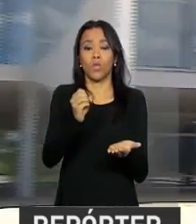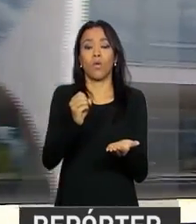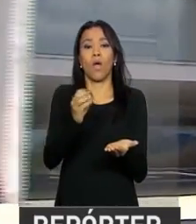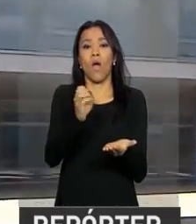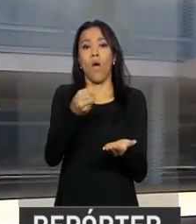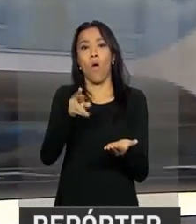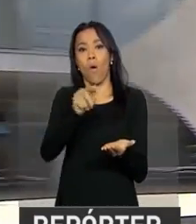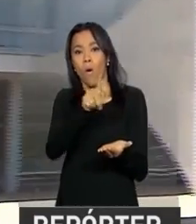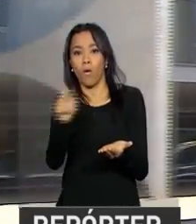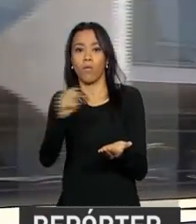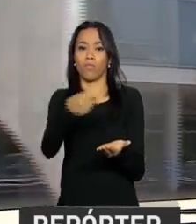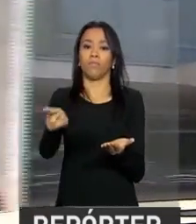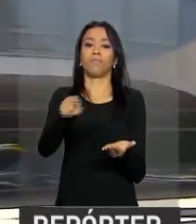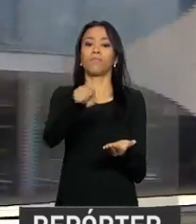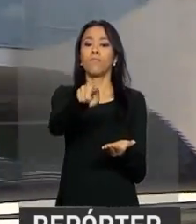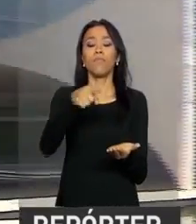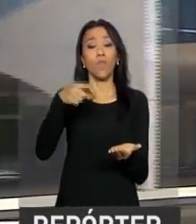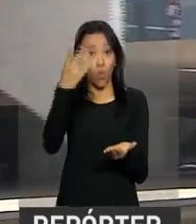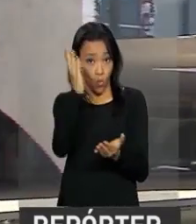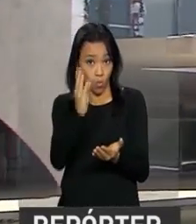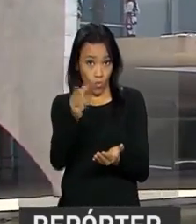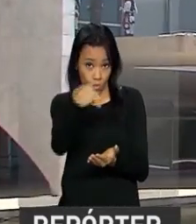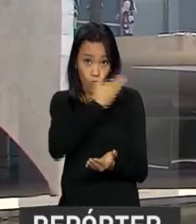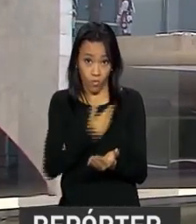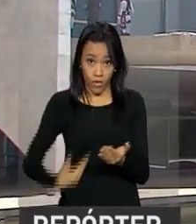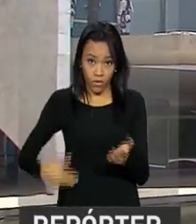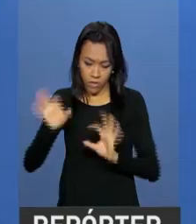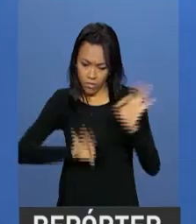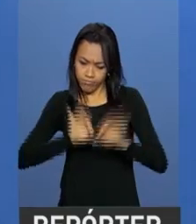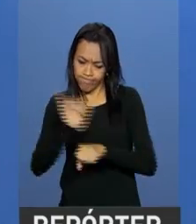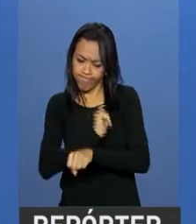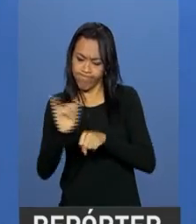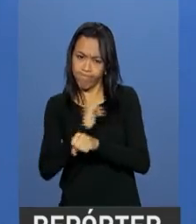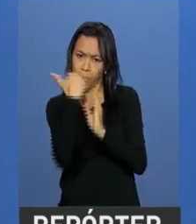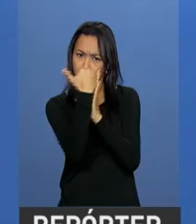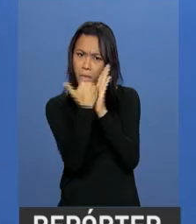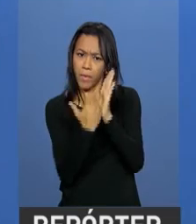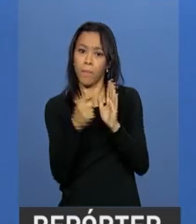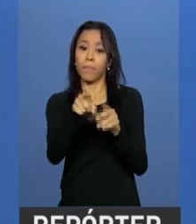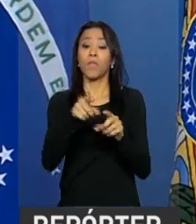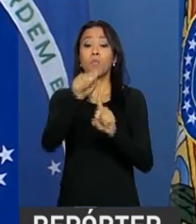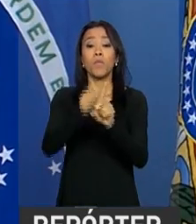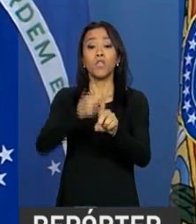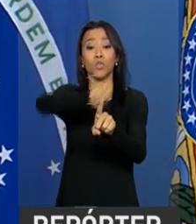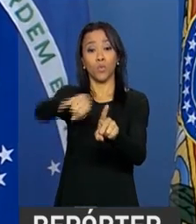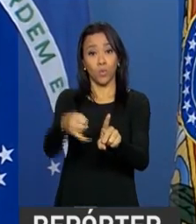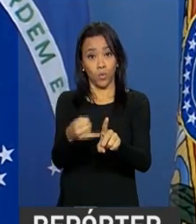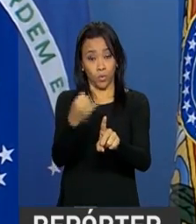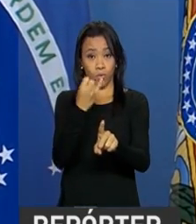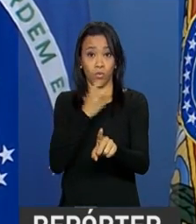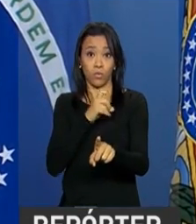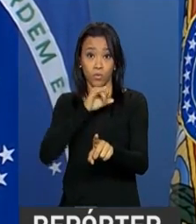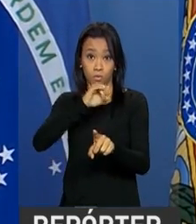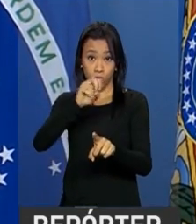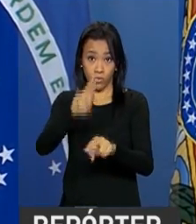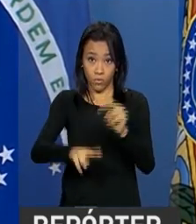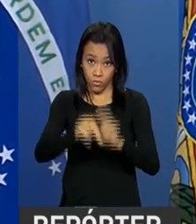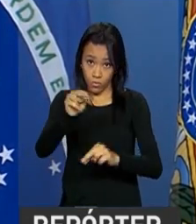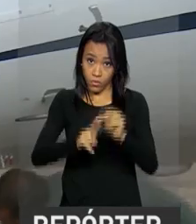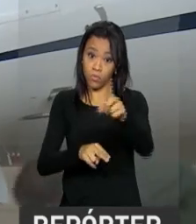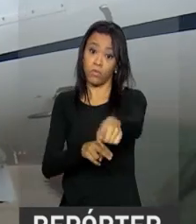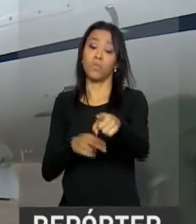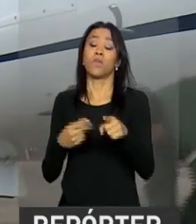medidas para garantir que mais órgãos cheguem aos pacientes em junho o presidente michel temer determinou que a força aérea